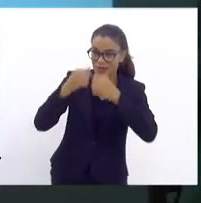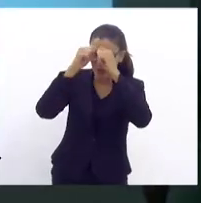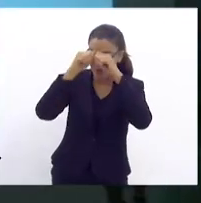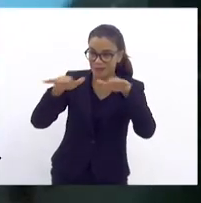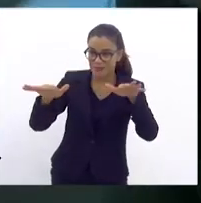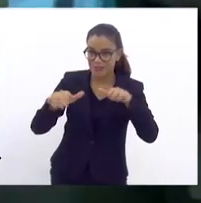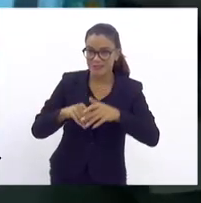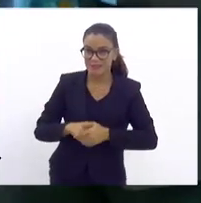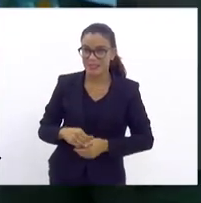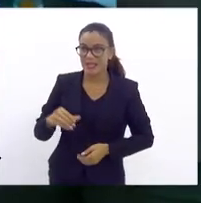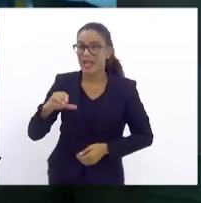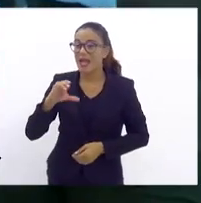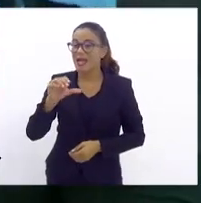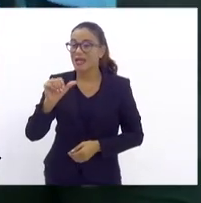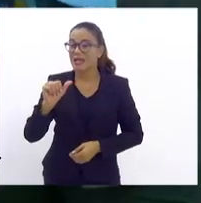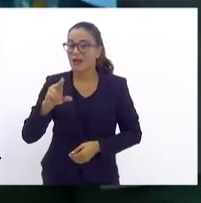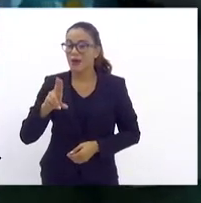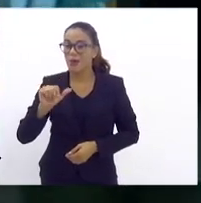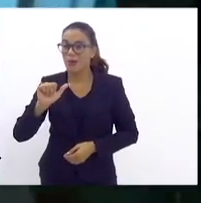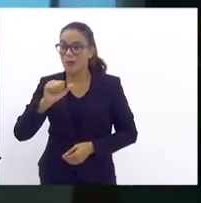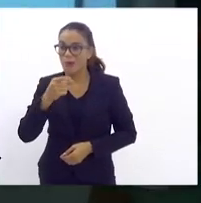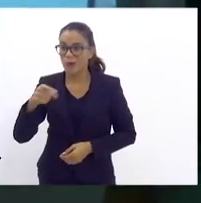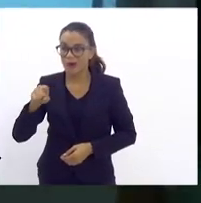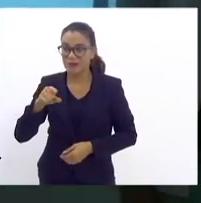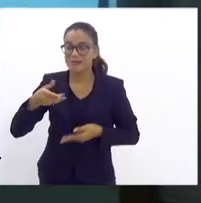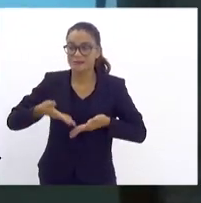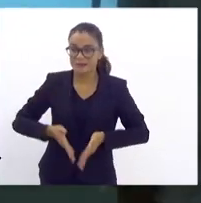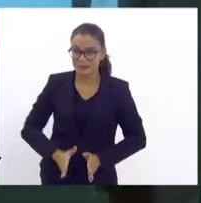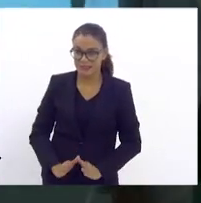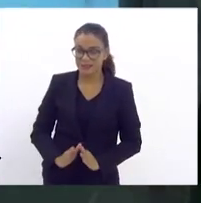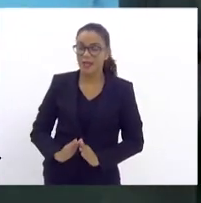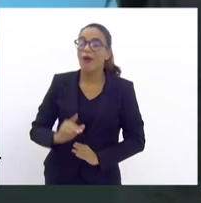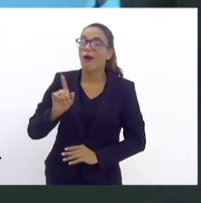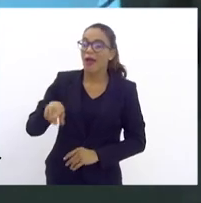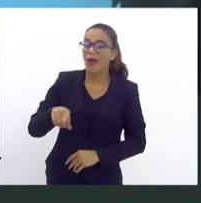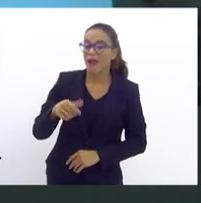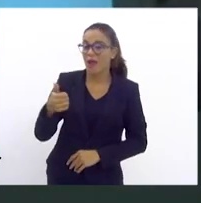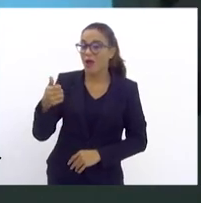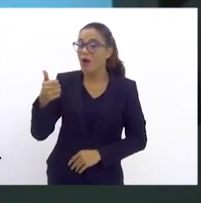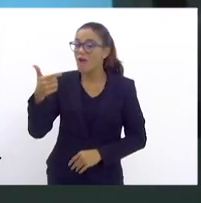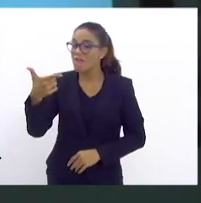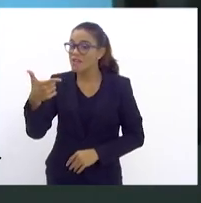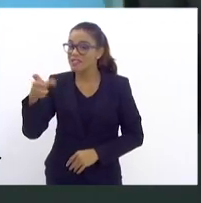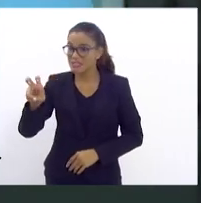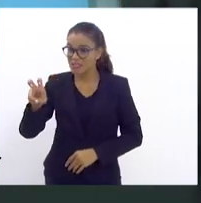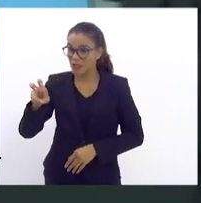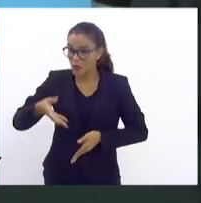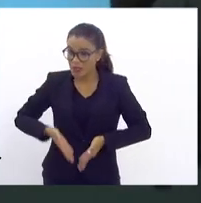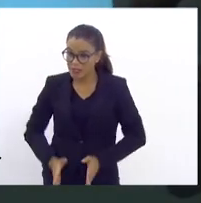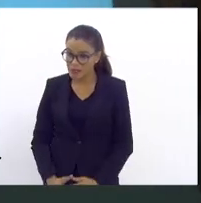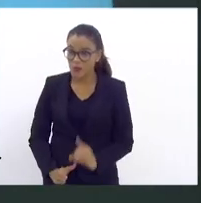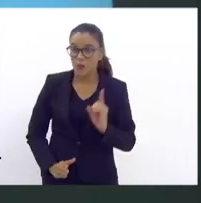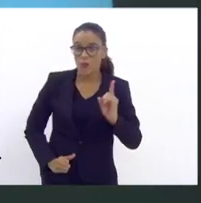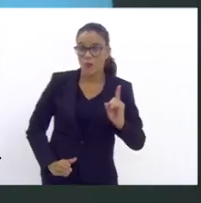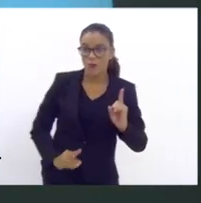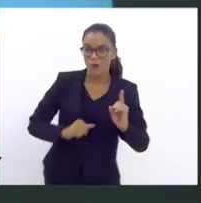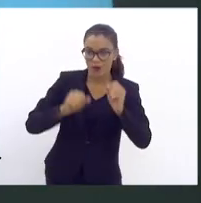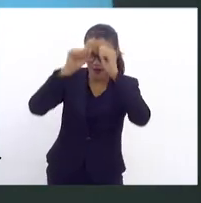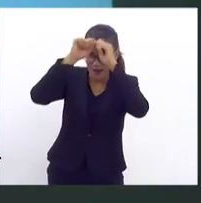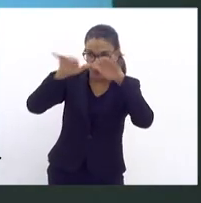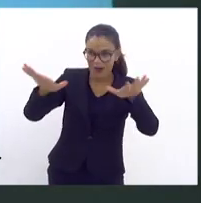ela nasceu em 2007 um para 125 a 16 anos atrás já estamos um para